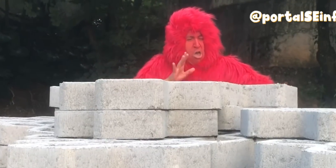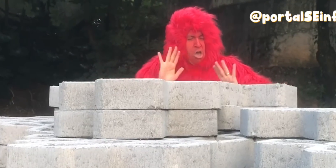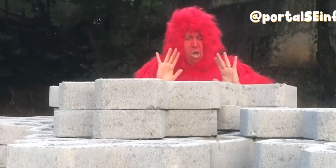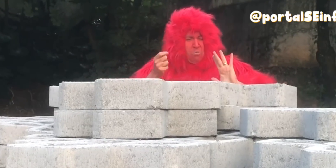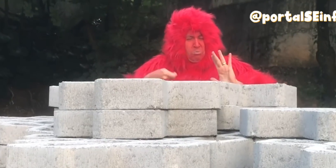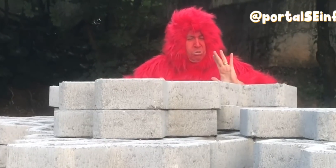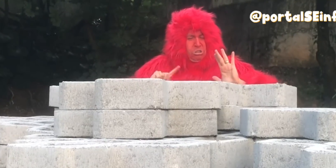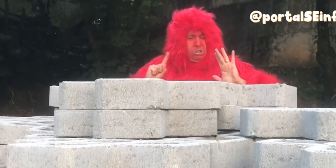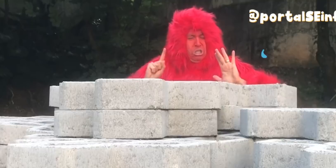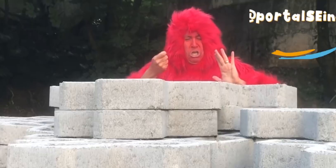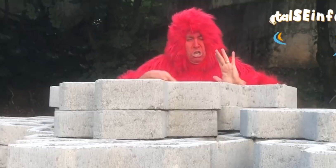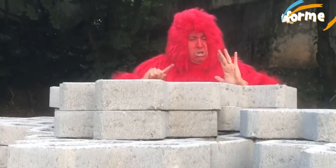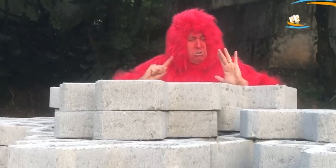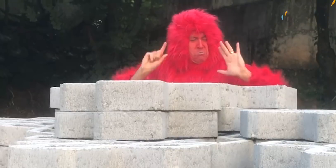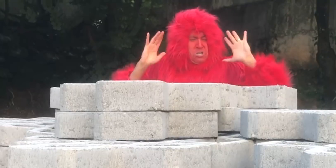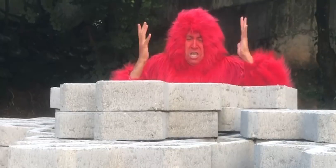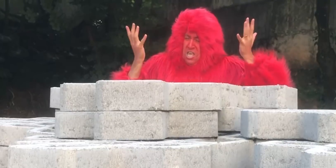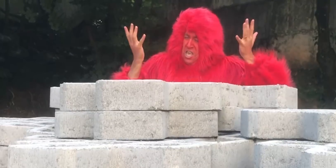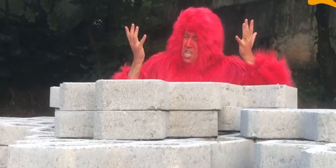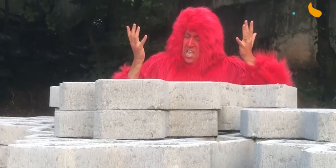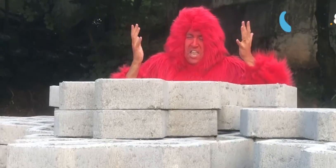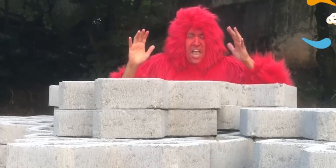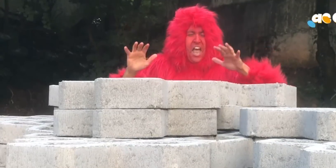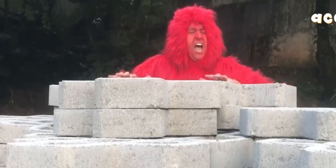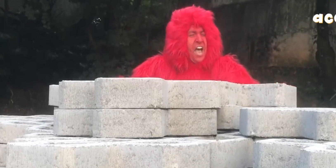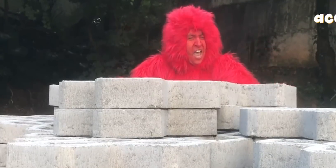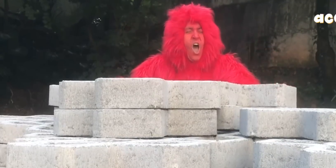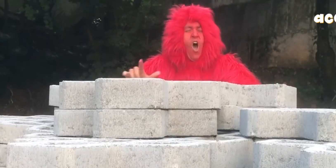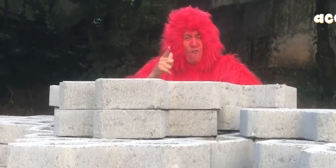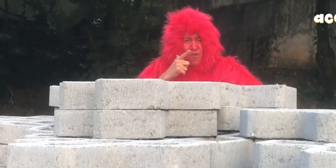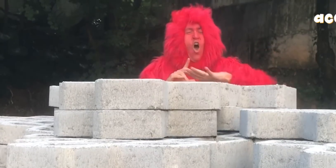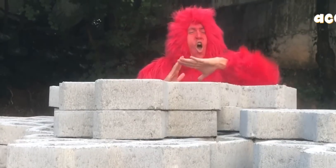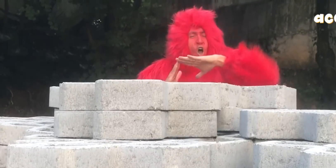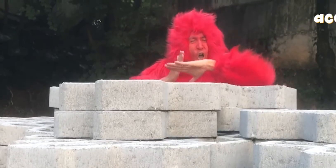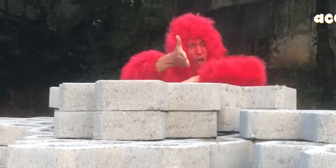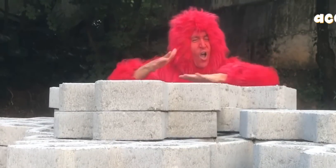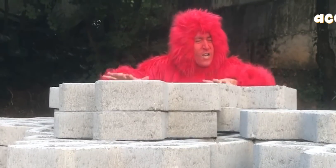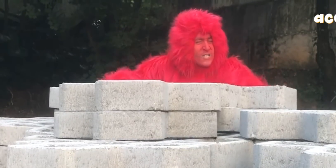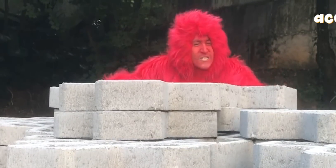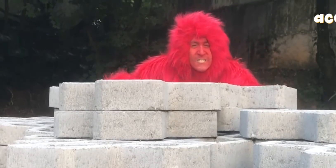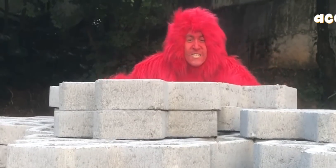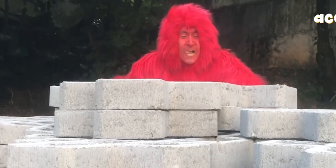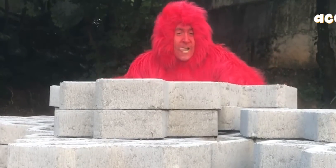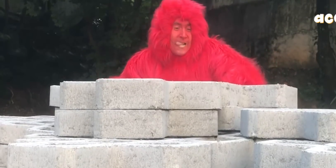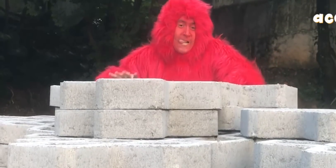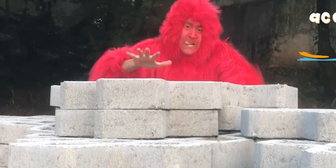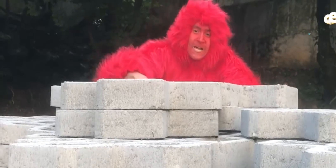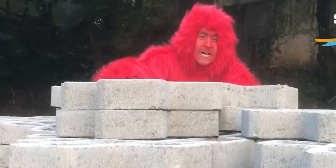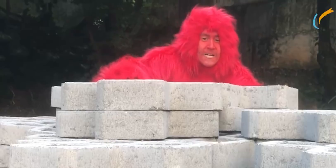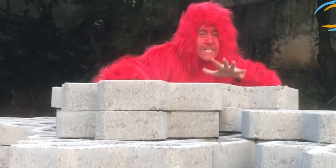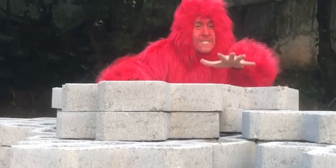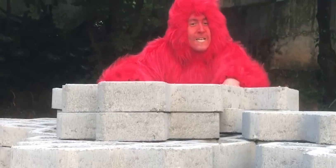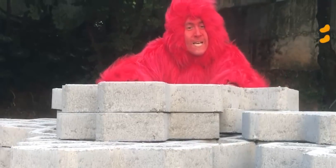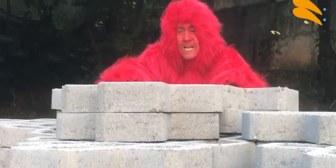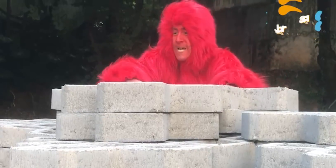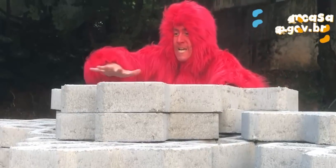Como assim? Eu não preciso ter medo de aranhas. Eu vou conseguir atravessar.